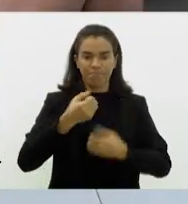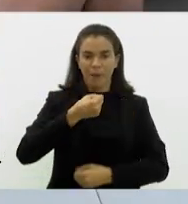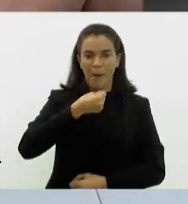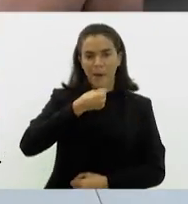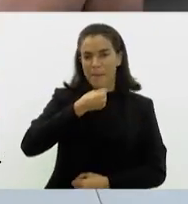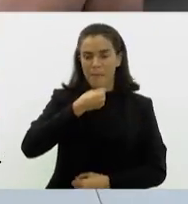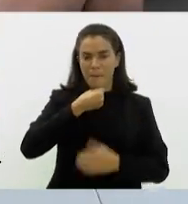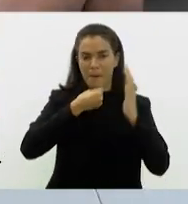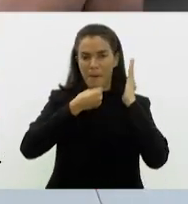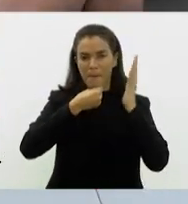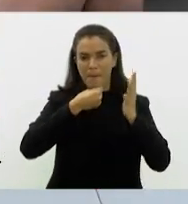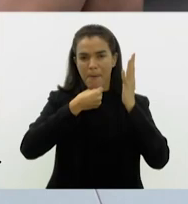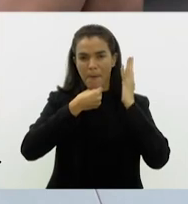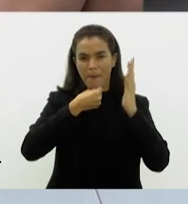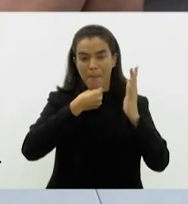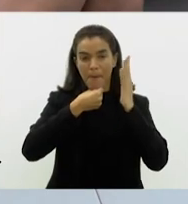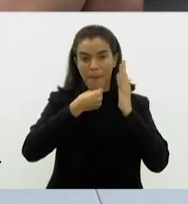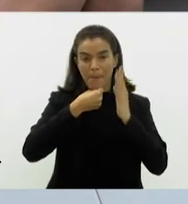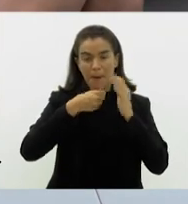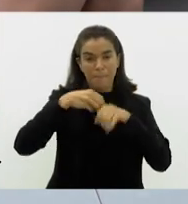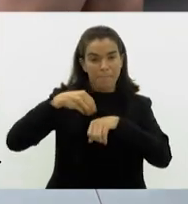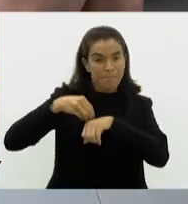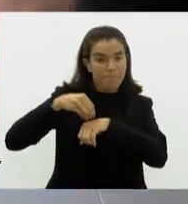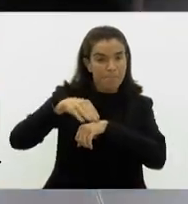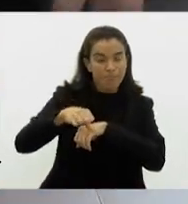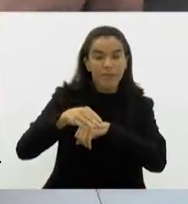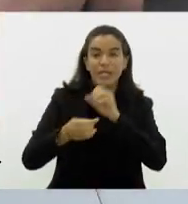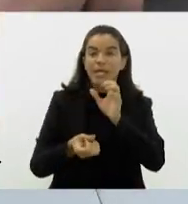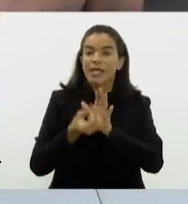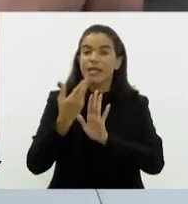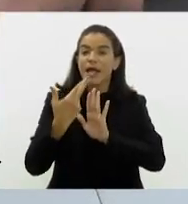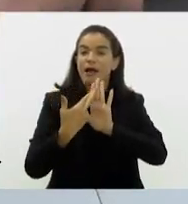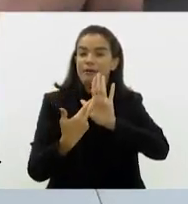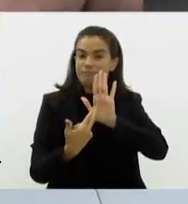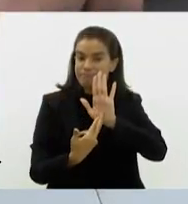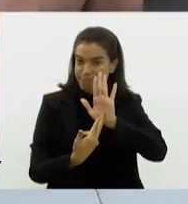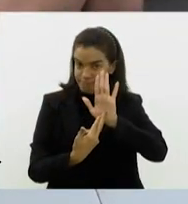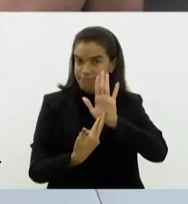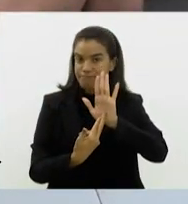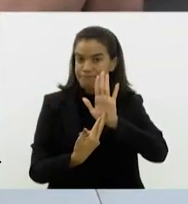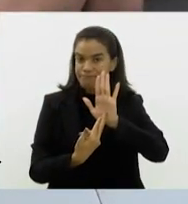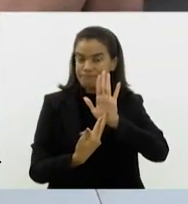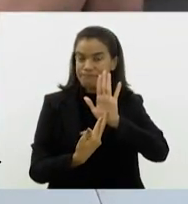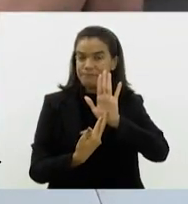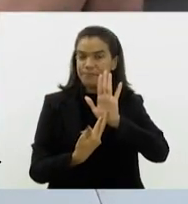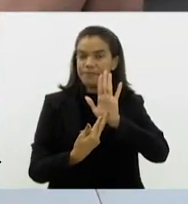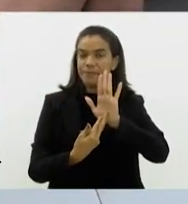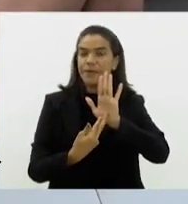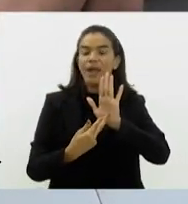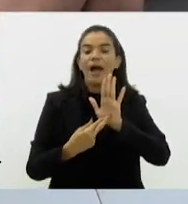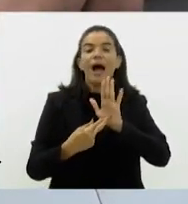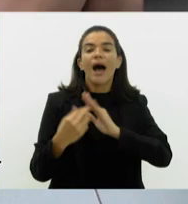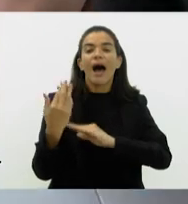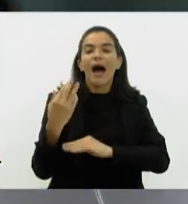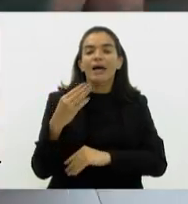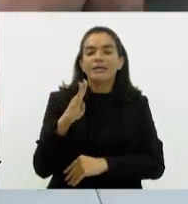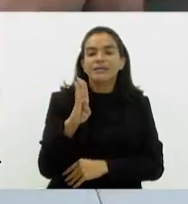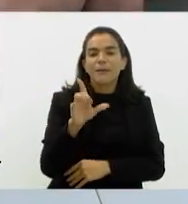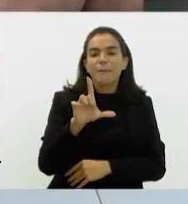né, e deu a ideia de regulamentar, né, as blitz nesse